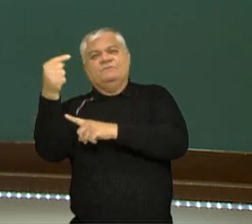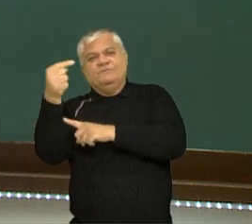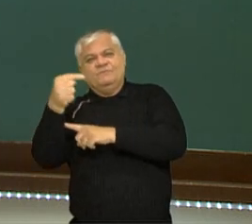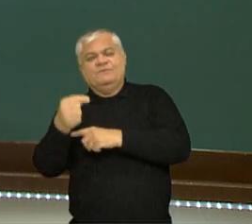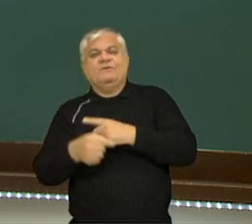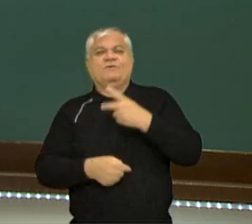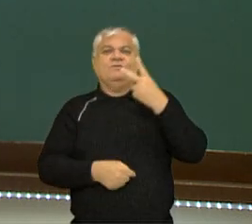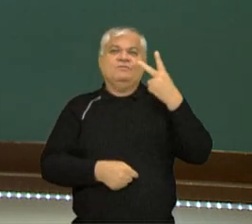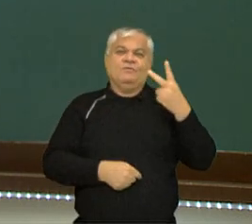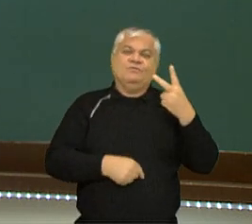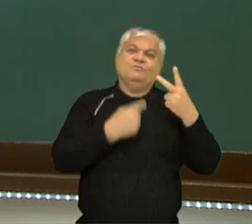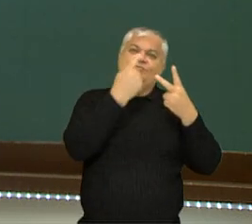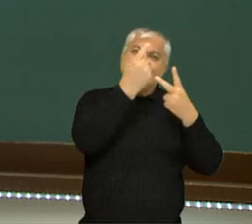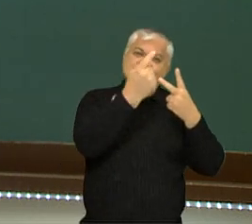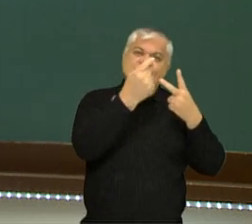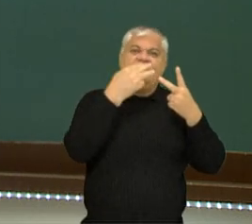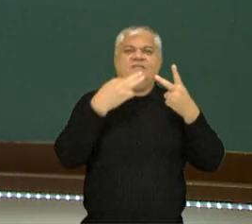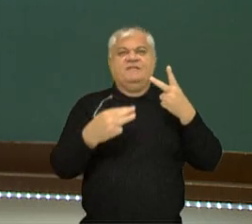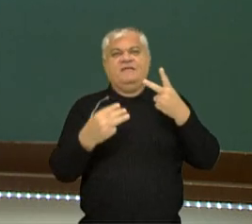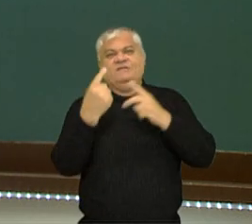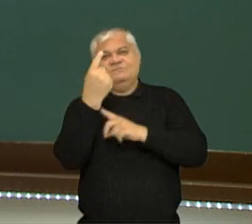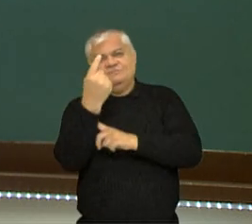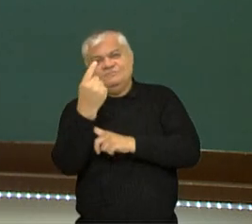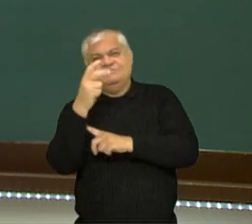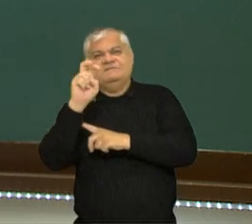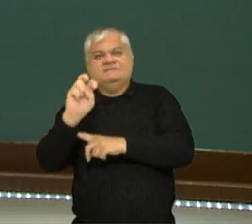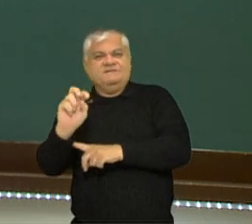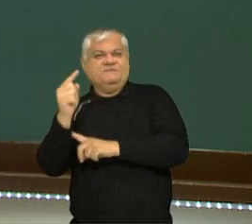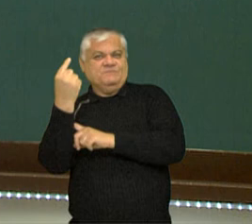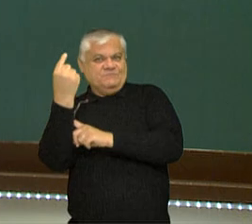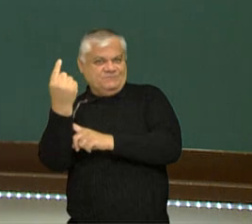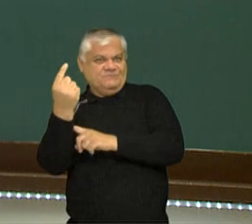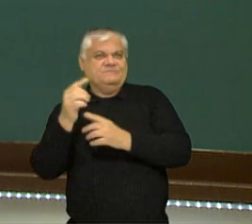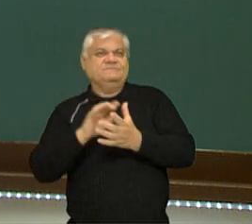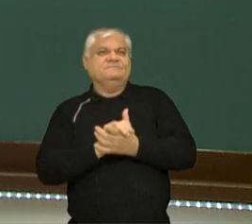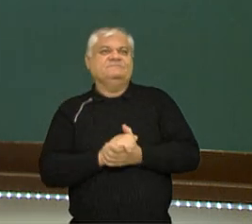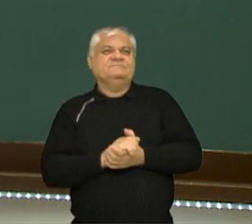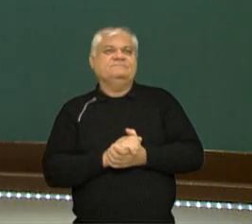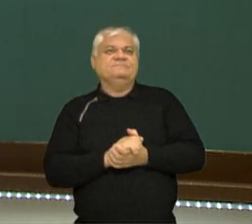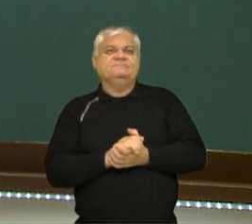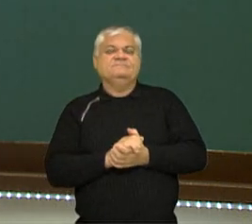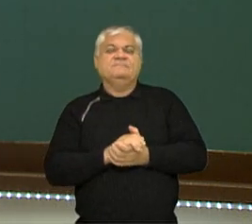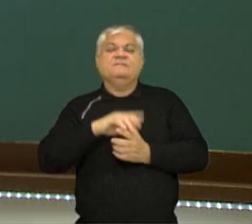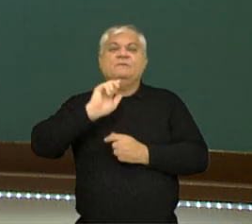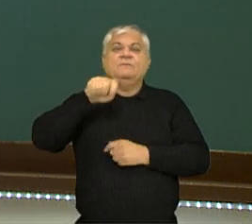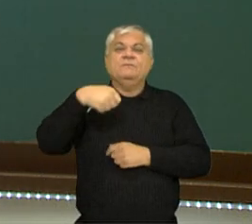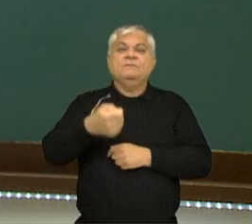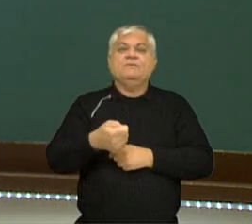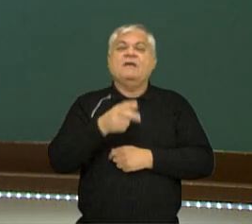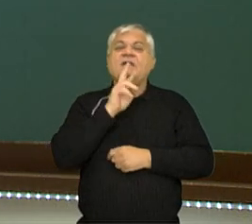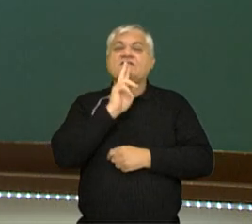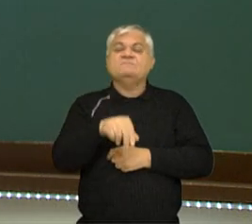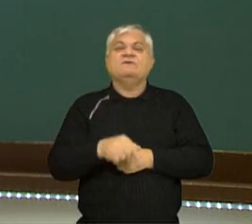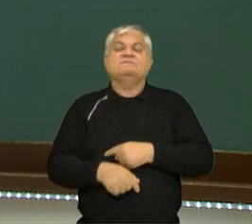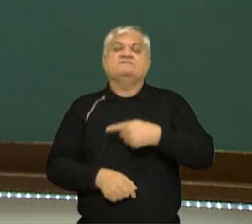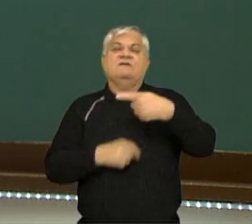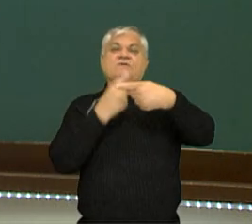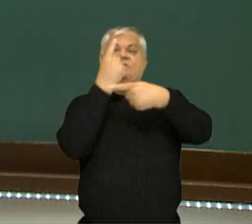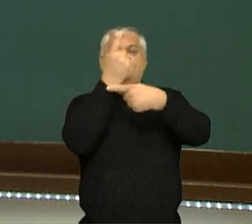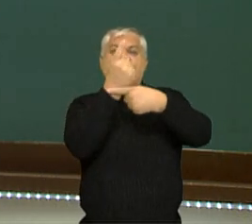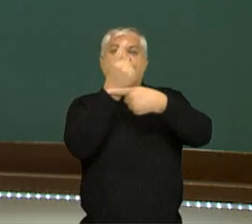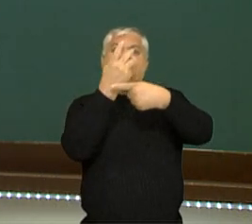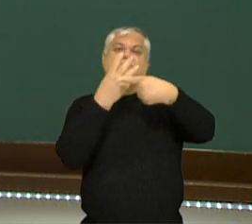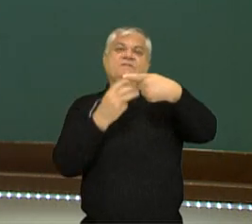1, vezes 3 elevado a menos 1, vezes 5 elevado a menos 1. Então, é só calcularmos